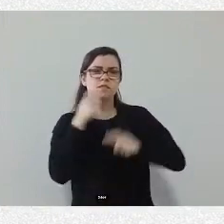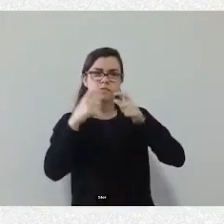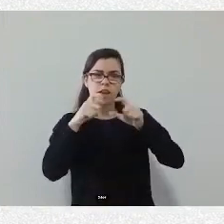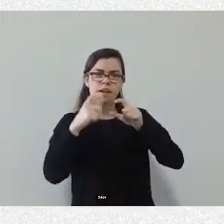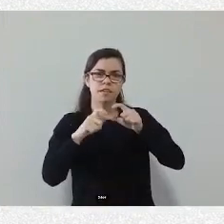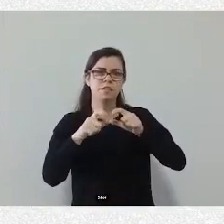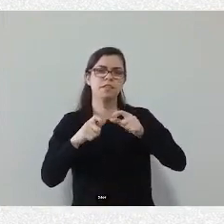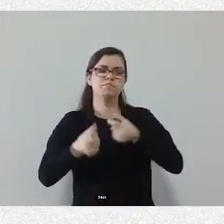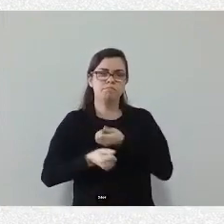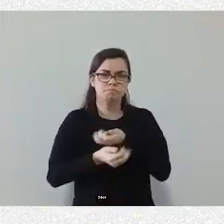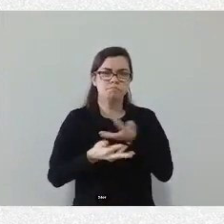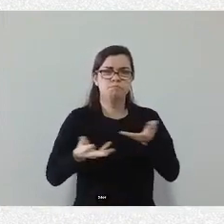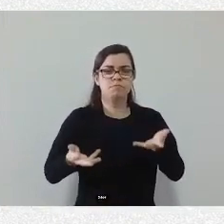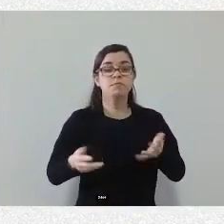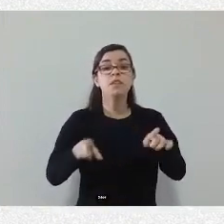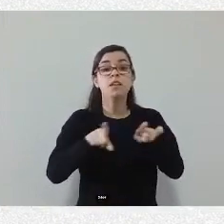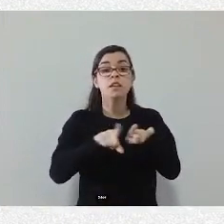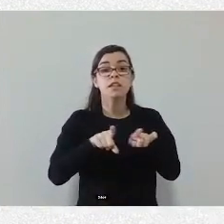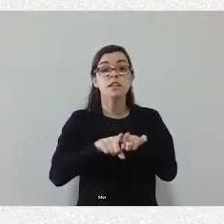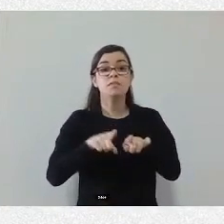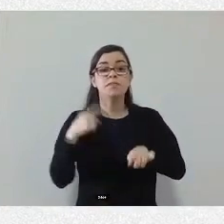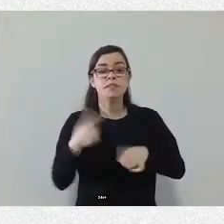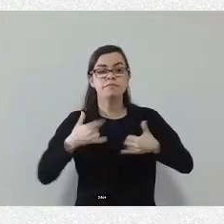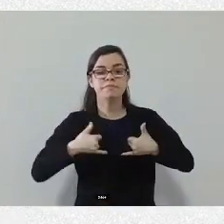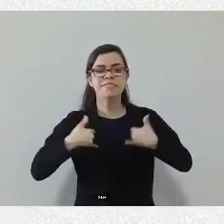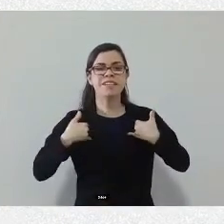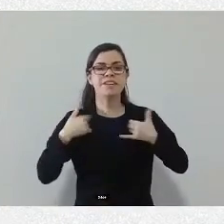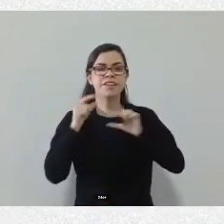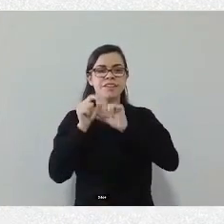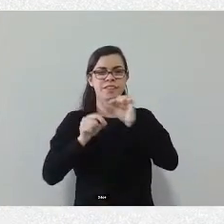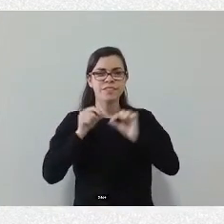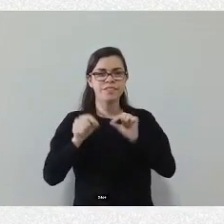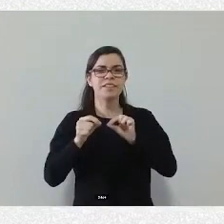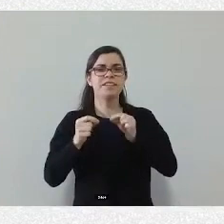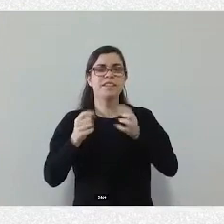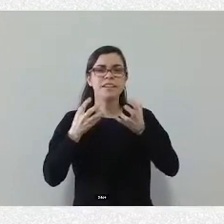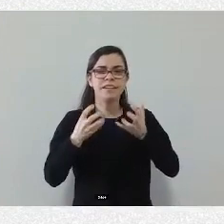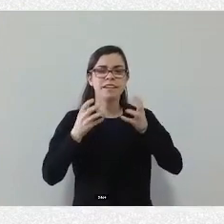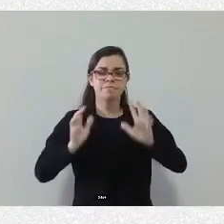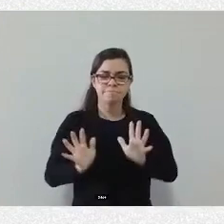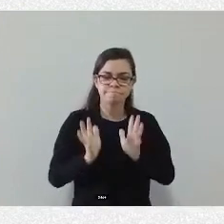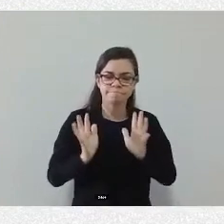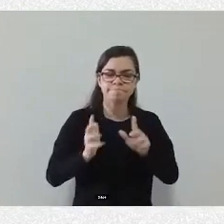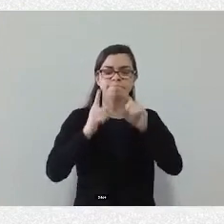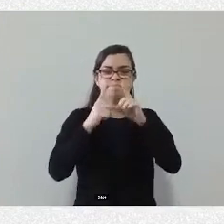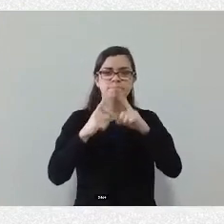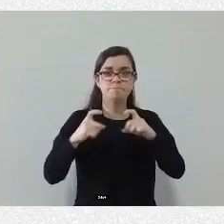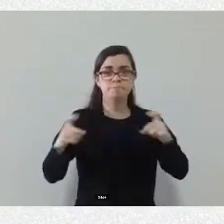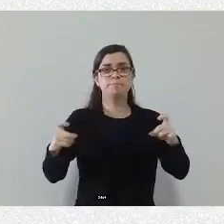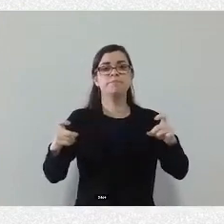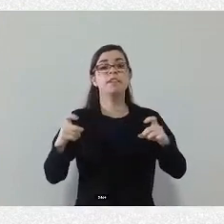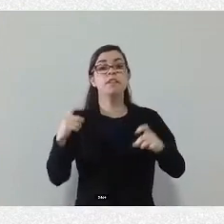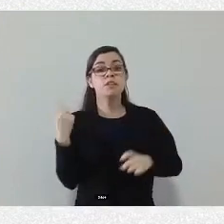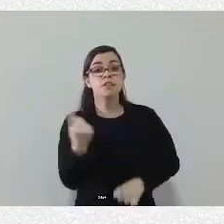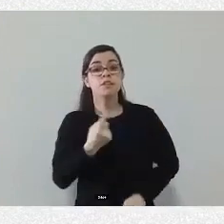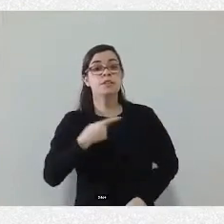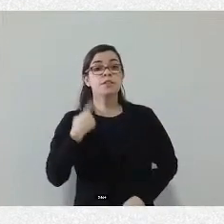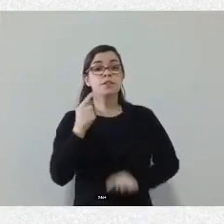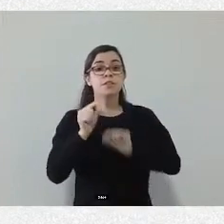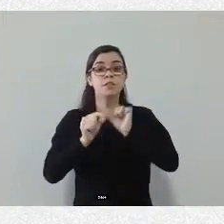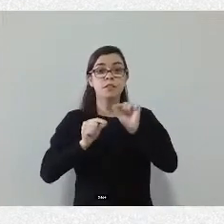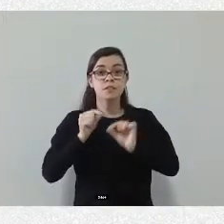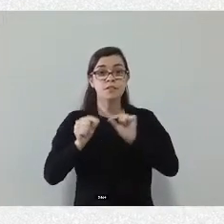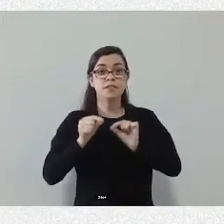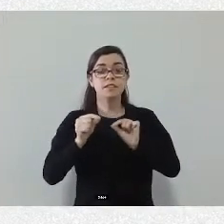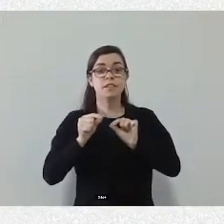hoje para promover mais um passo dentro da ciência. Pautada pelo seu ideal de levar a ciência